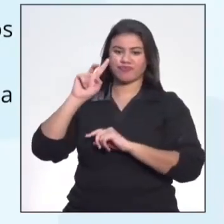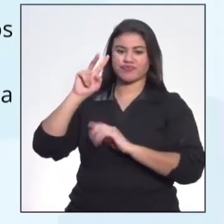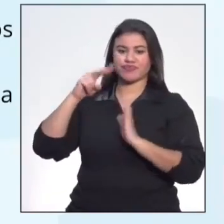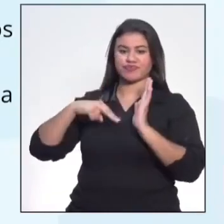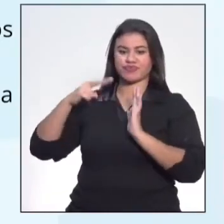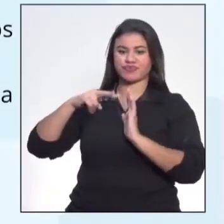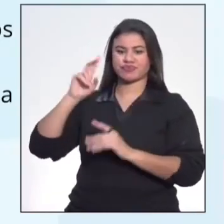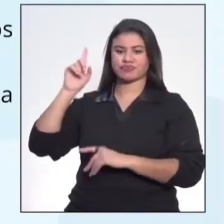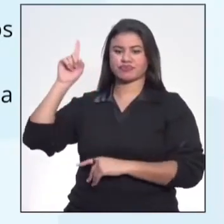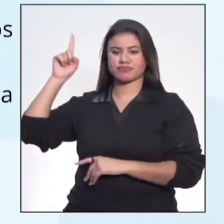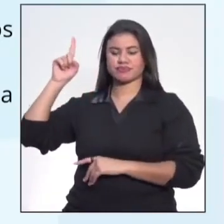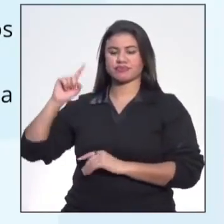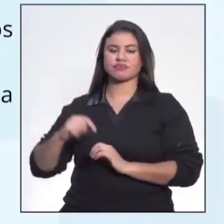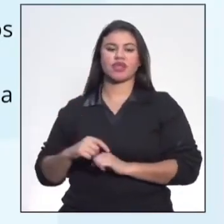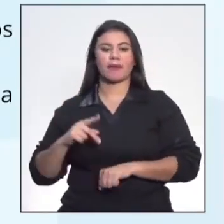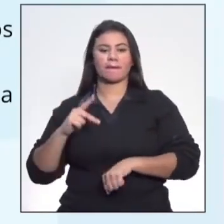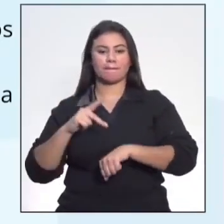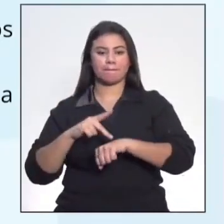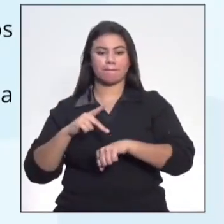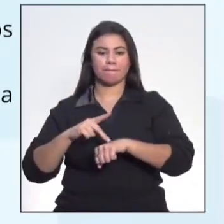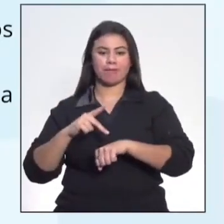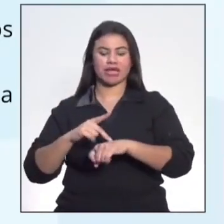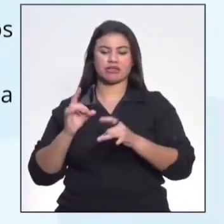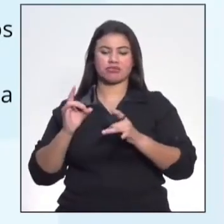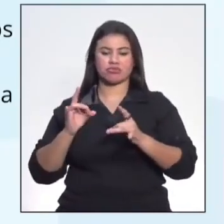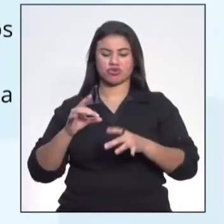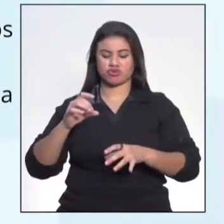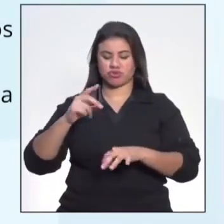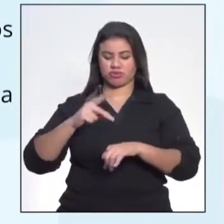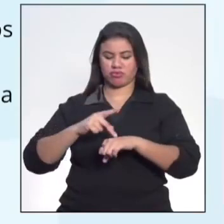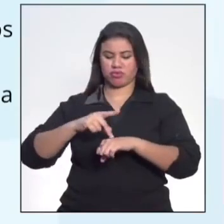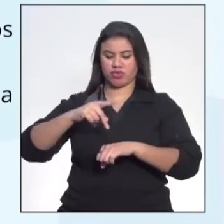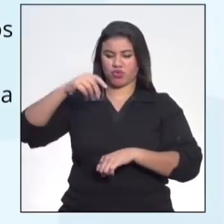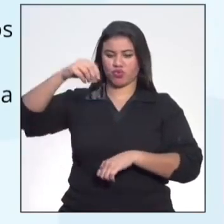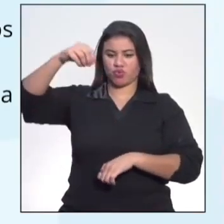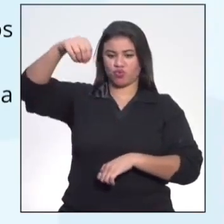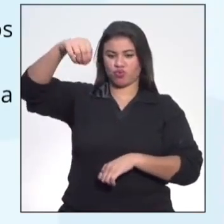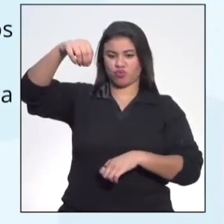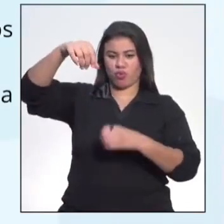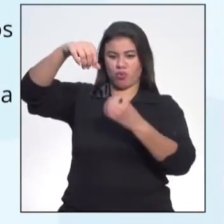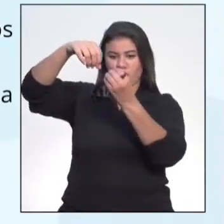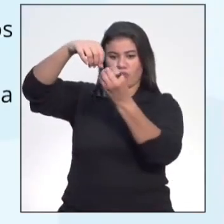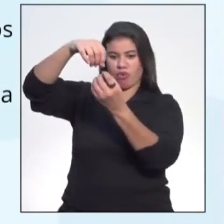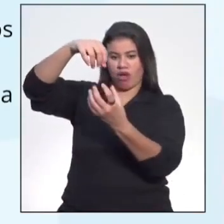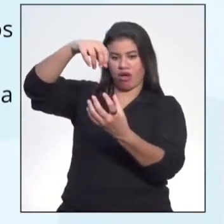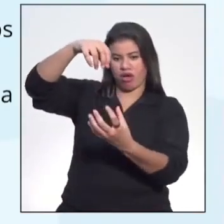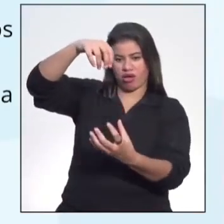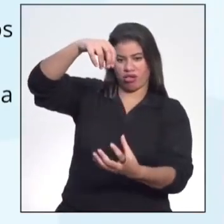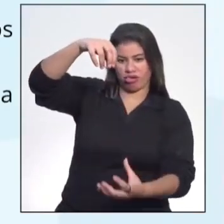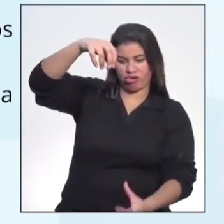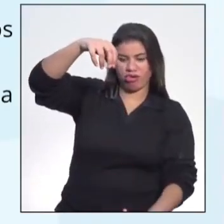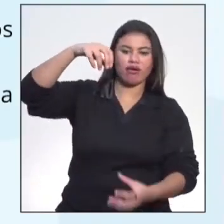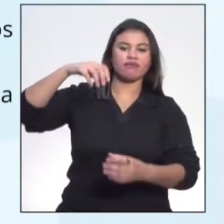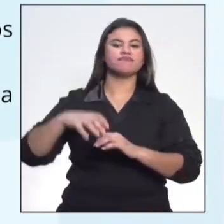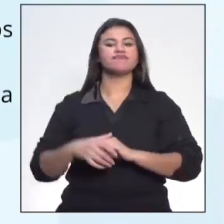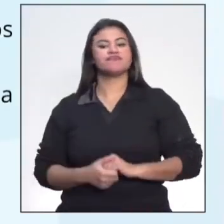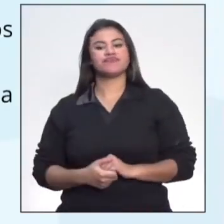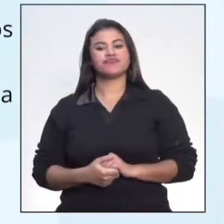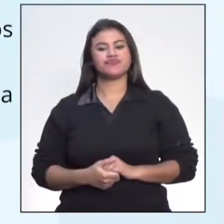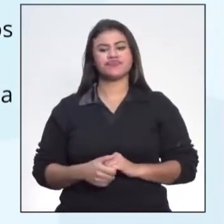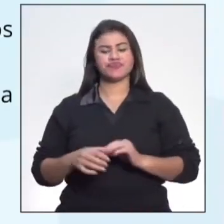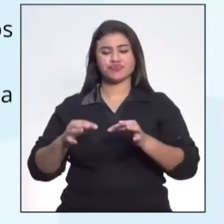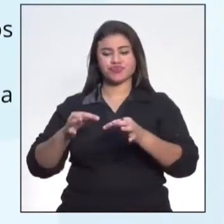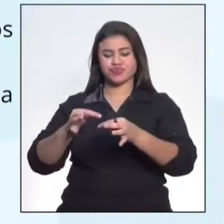lá. Uma pedra é abandonada em queda livre. Então, a gente vai soltar a pedrinha e vai ver ela caindo, tá bom? A